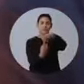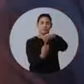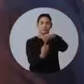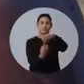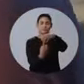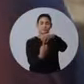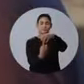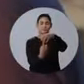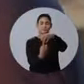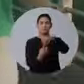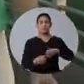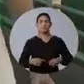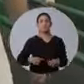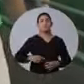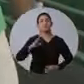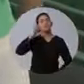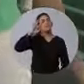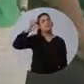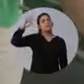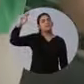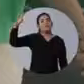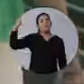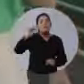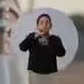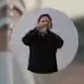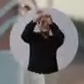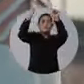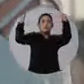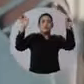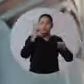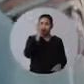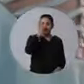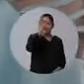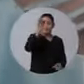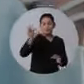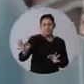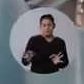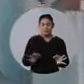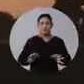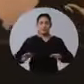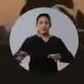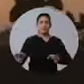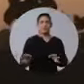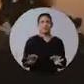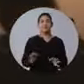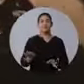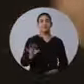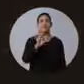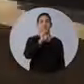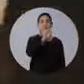só voz. Sou o sonho acordado, o futuro planejado. Eu sou